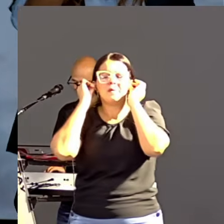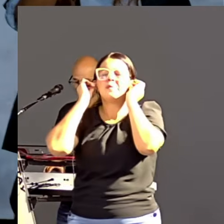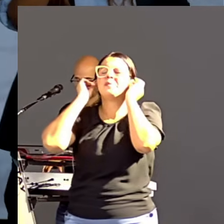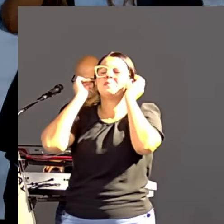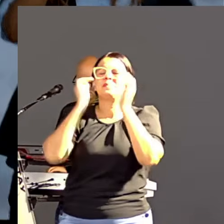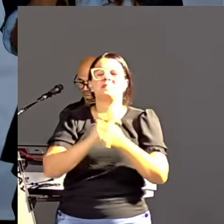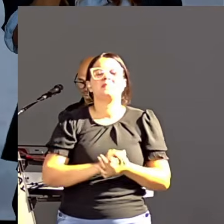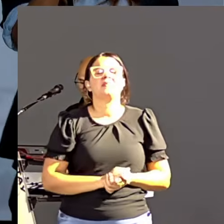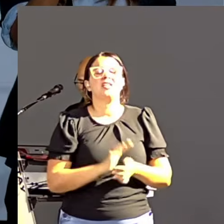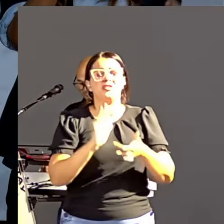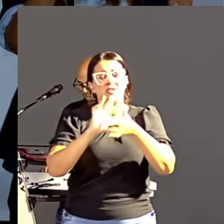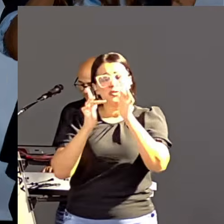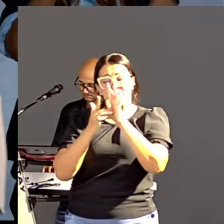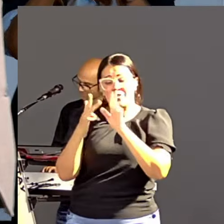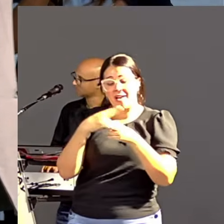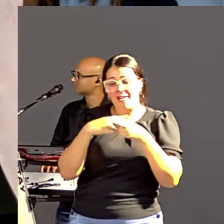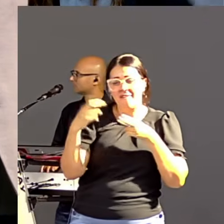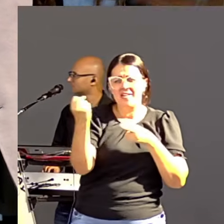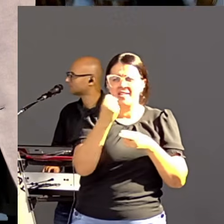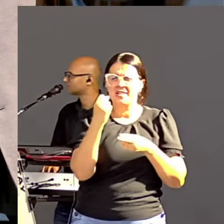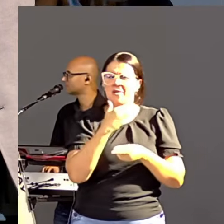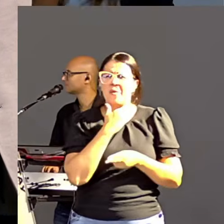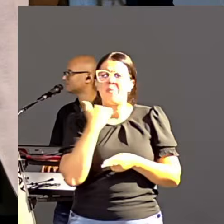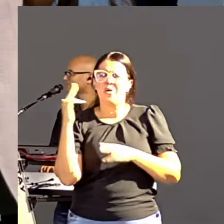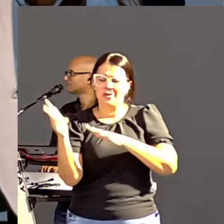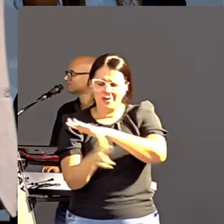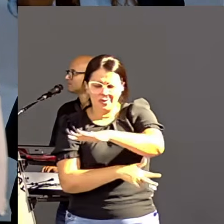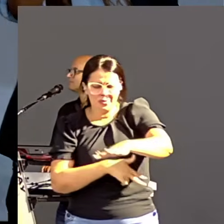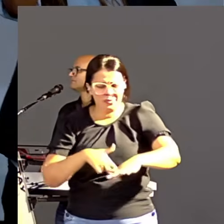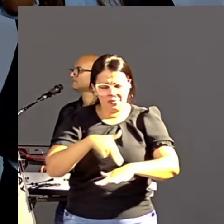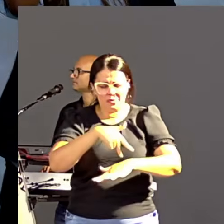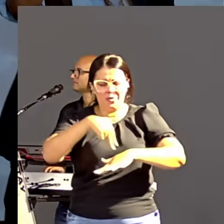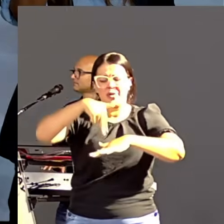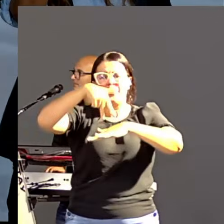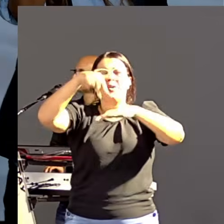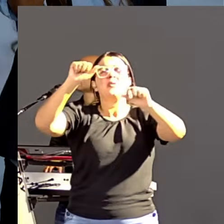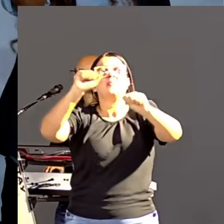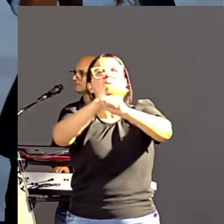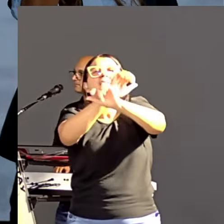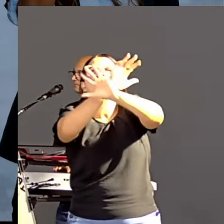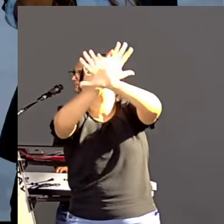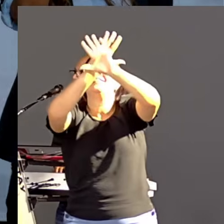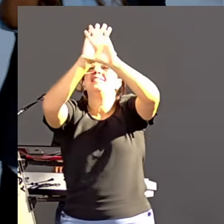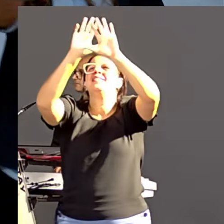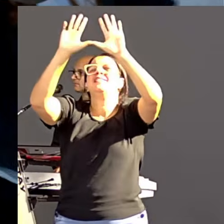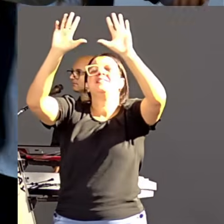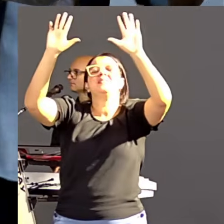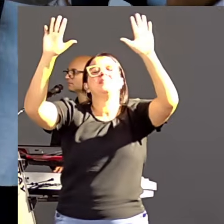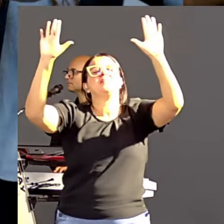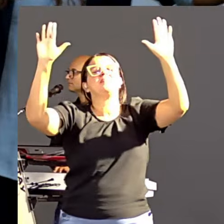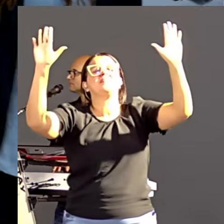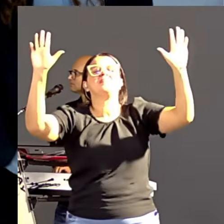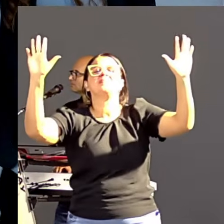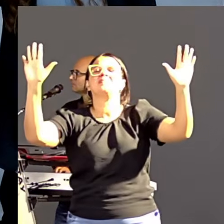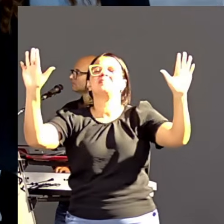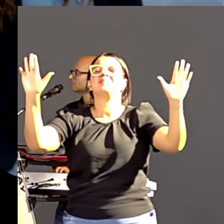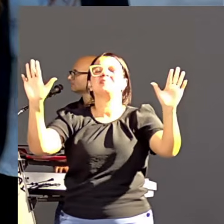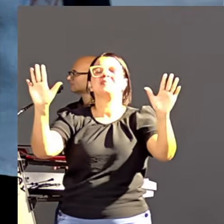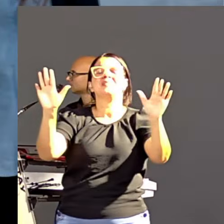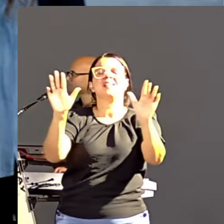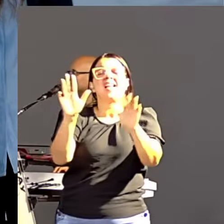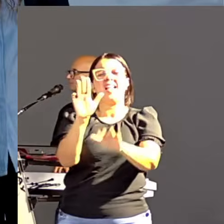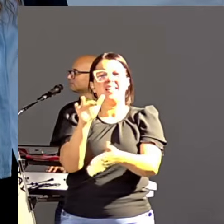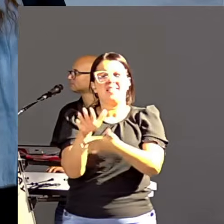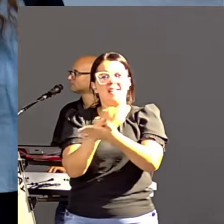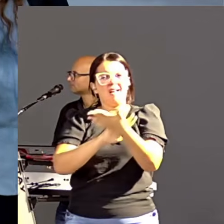Sobre a morte já venceu, a sua glória o céu encheu. Nada. Nada irá